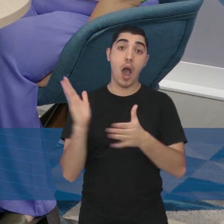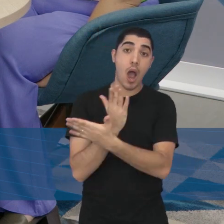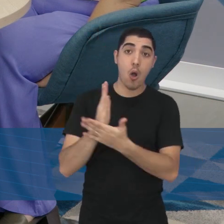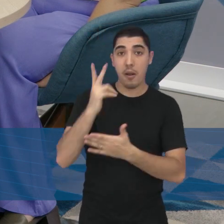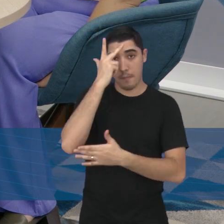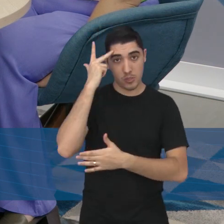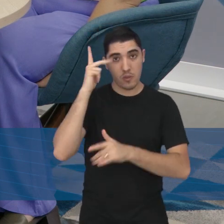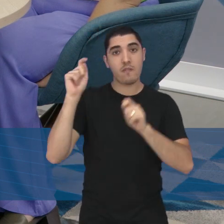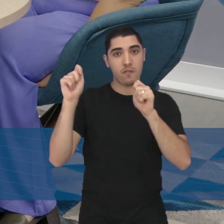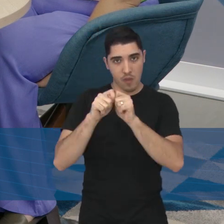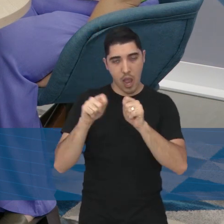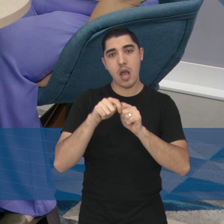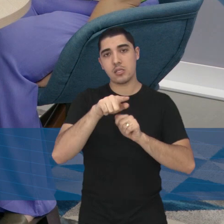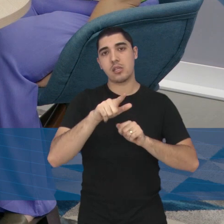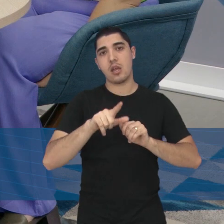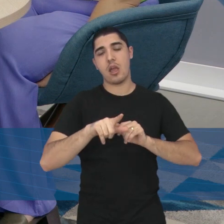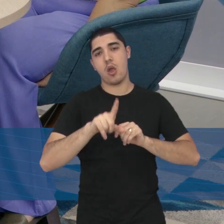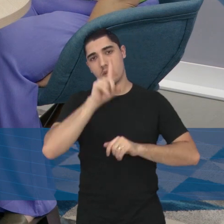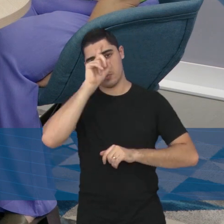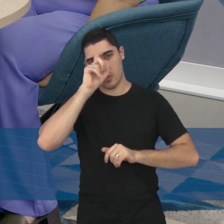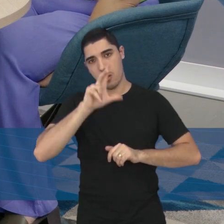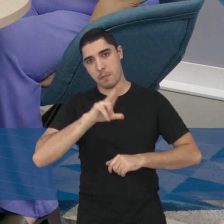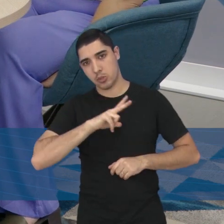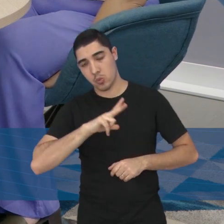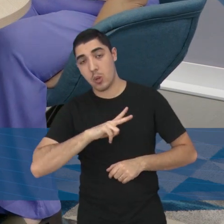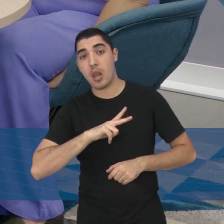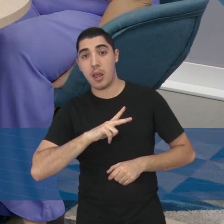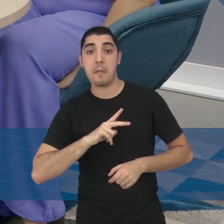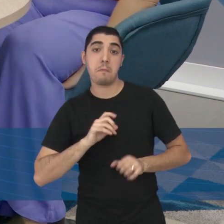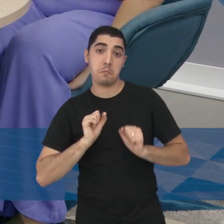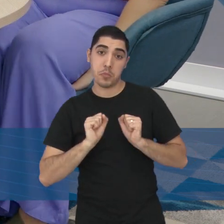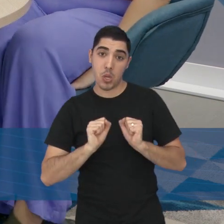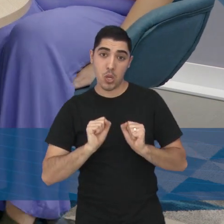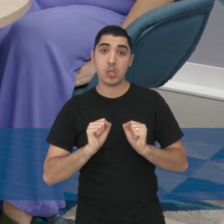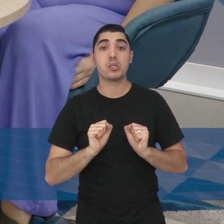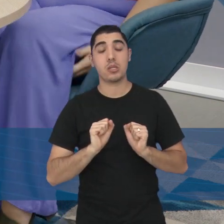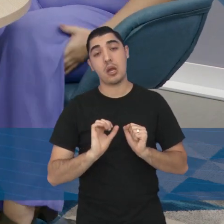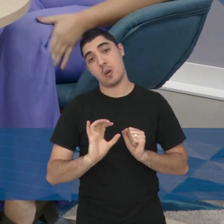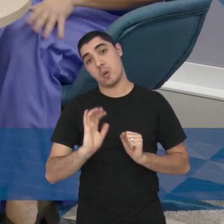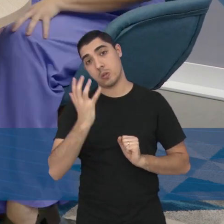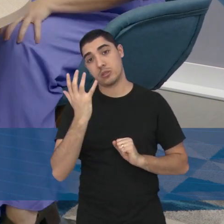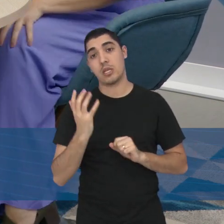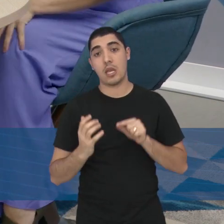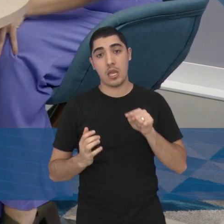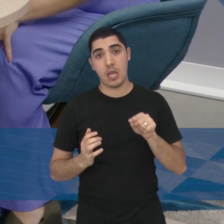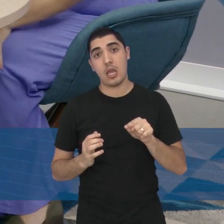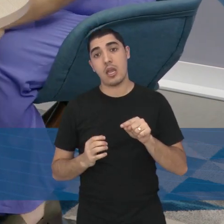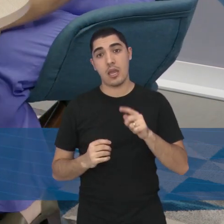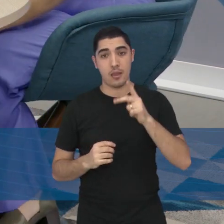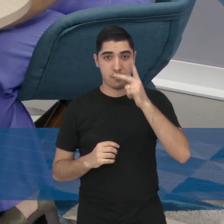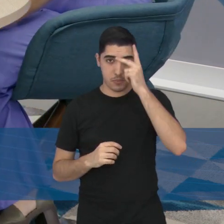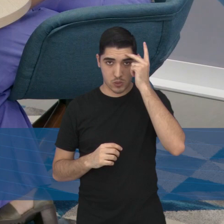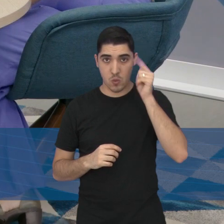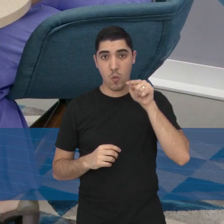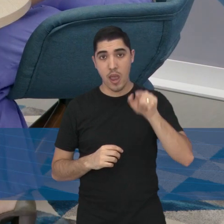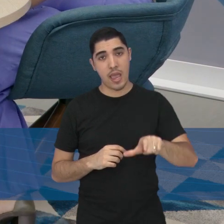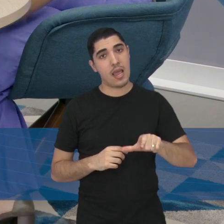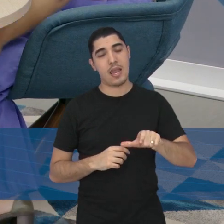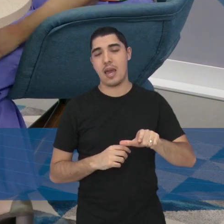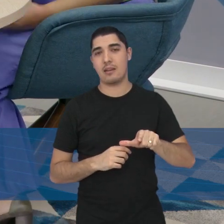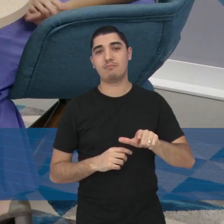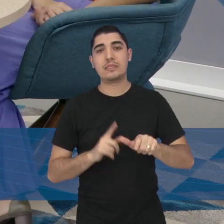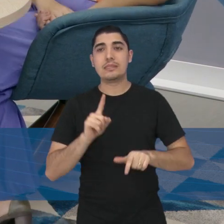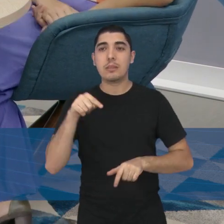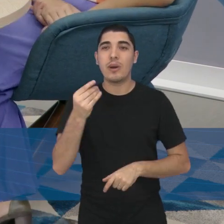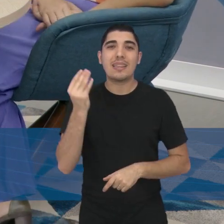clínicas particulares, mas também não é garantido, né, pode ser que realmente é bem provável que a pessoa realmente não consiga ter mais filho,